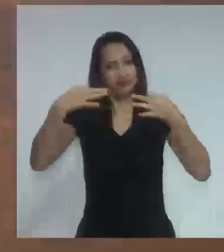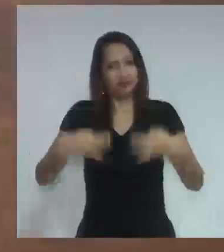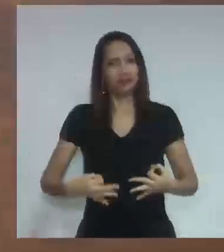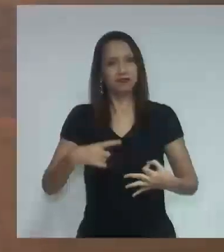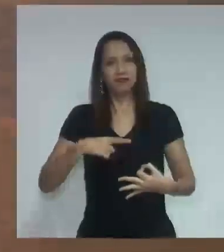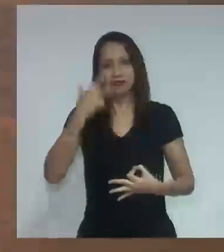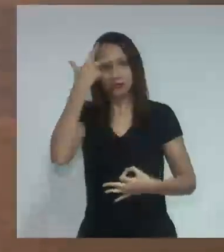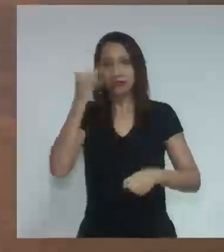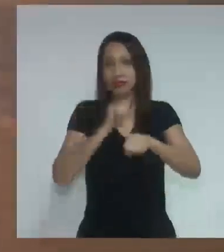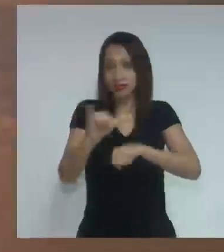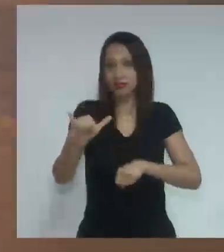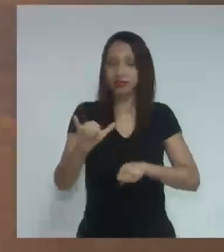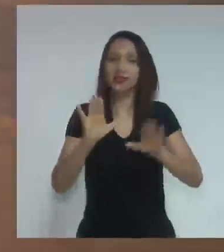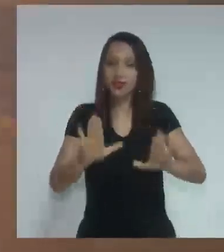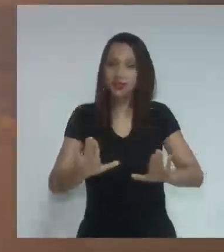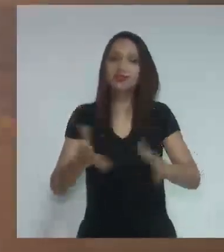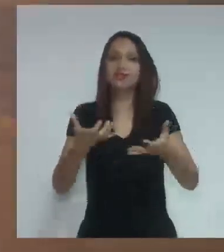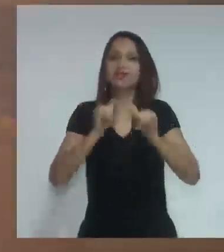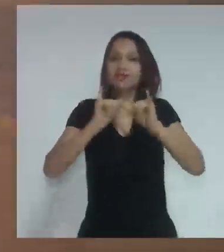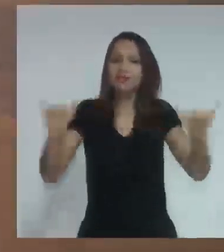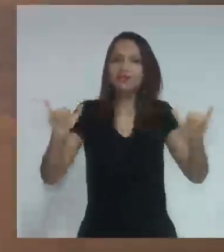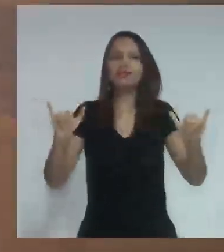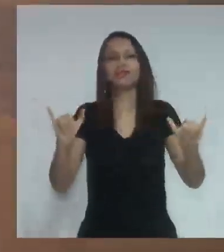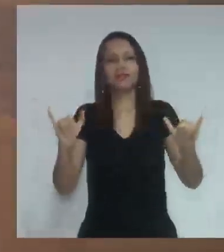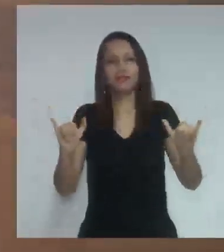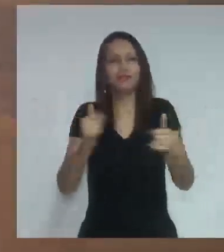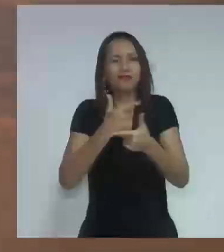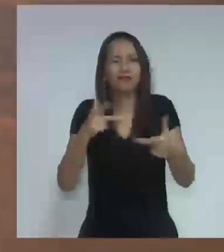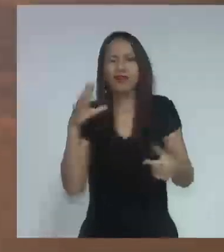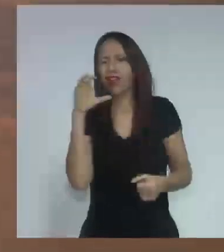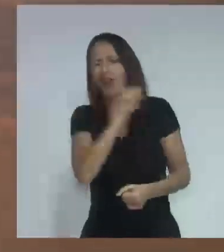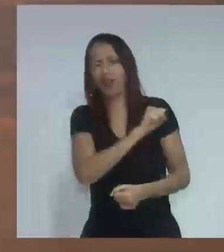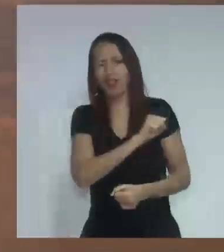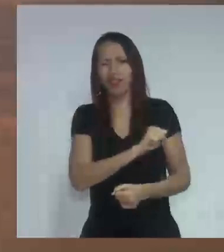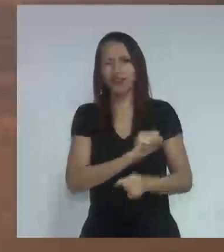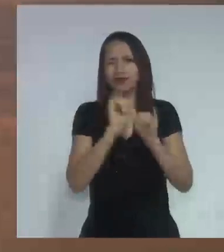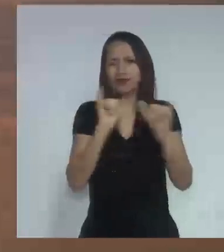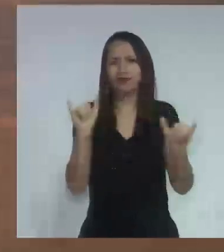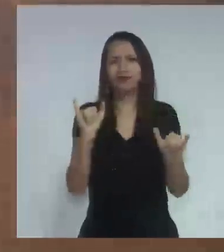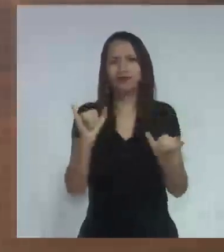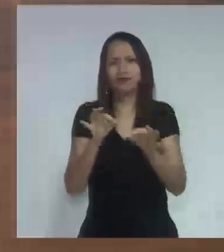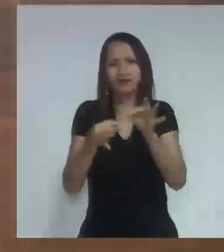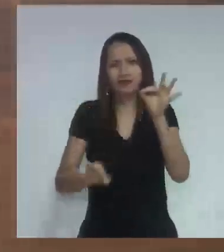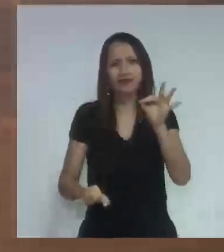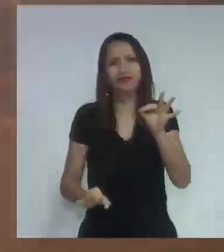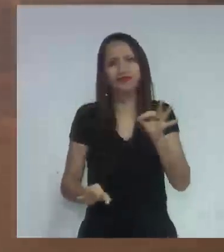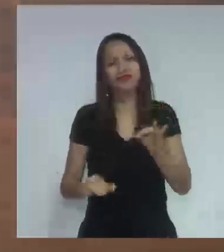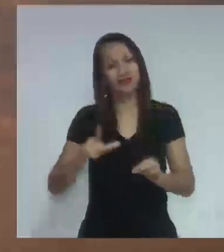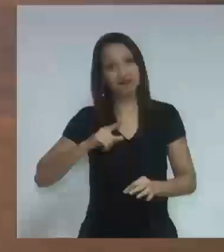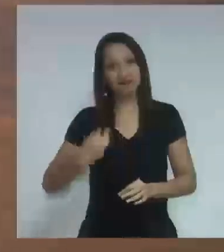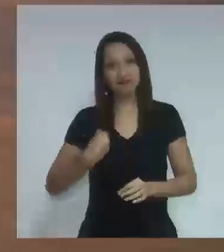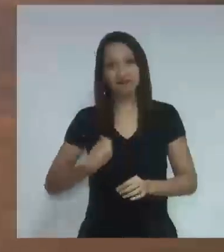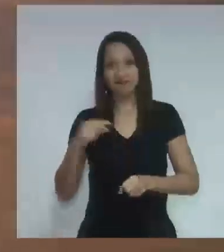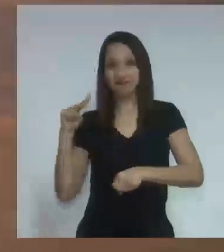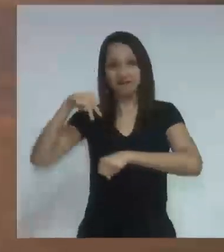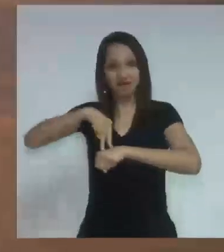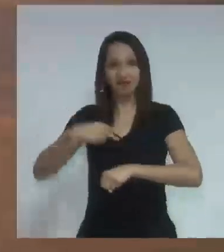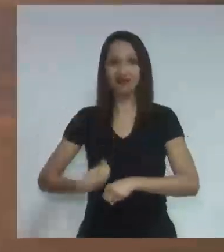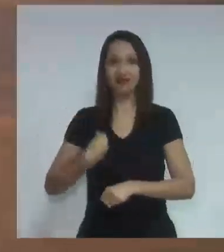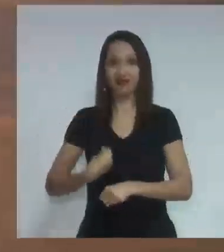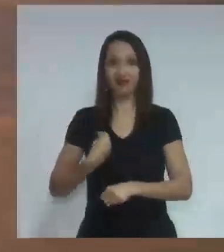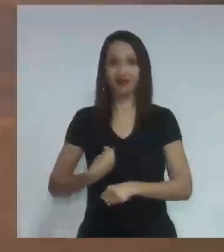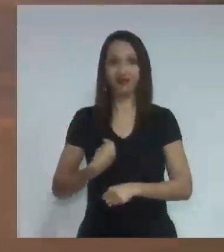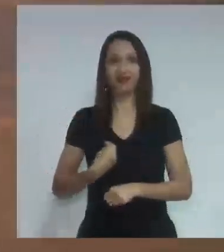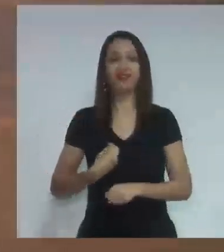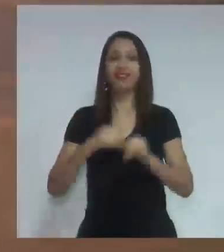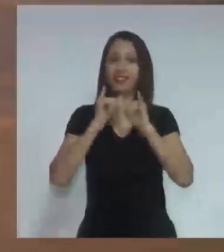estejam presentes, mas eu quero deixar registrado aqui, são coisas rápidas, falarei um pouco mais sobre isso quando ele estiver presente.